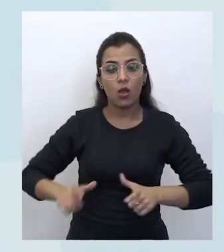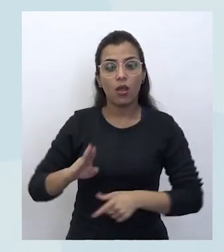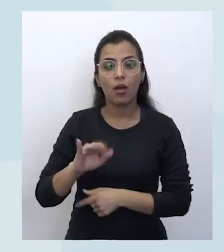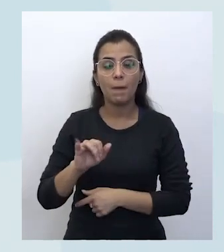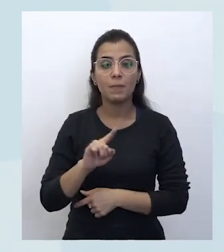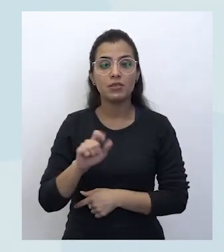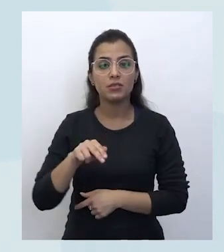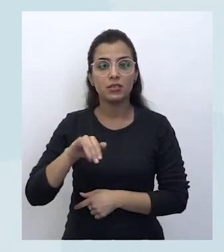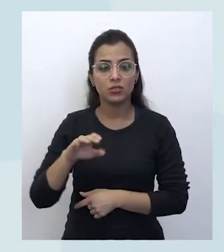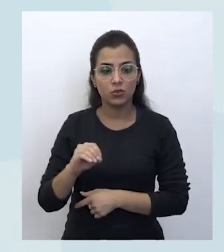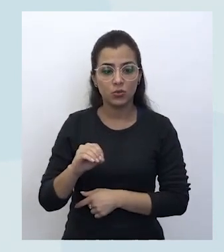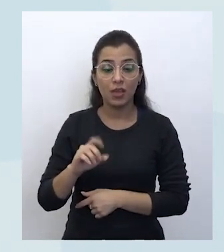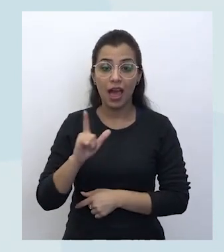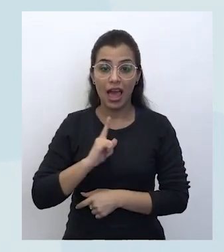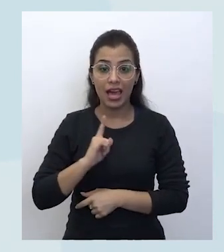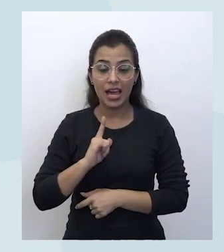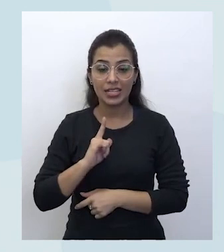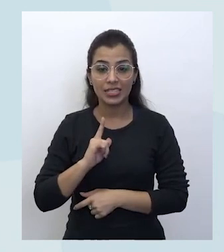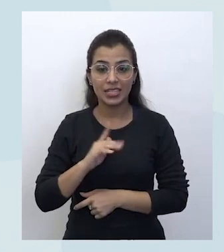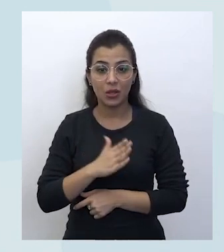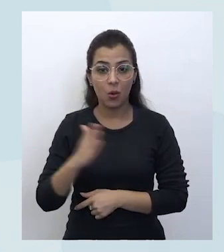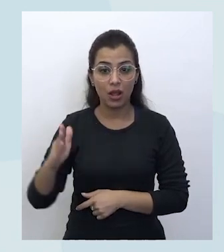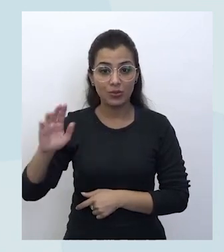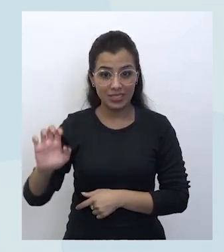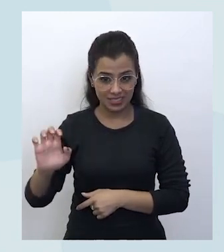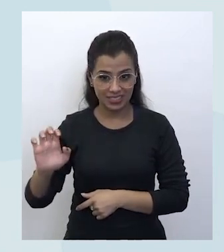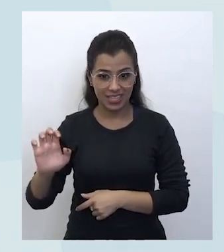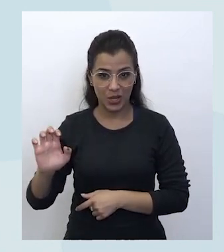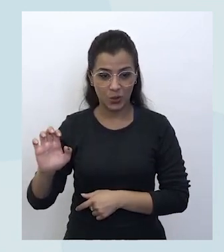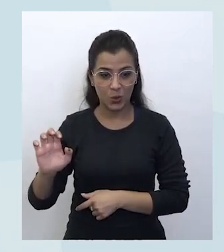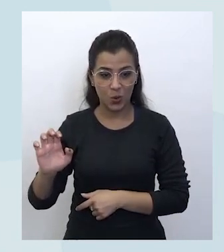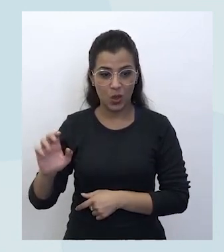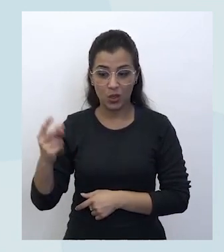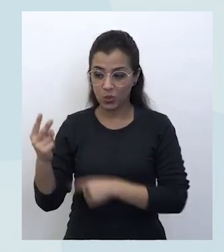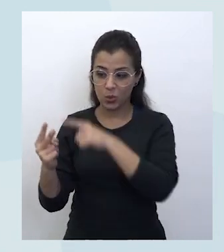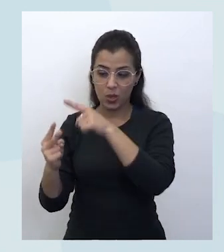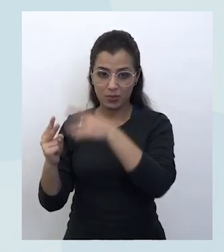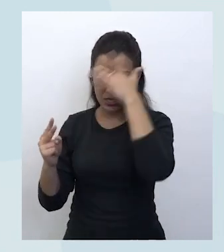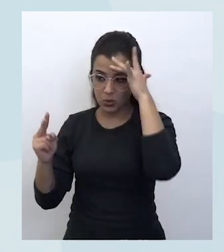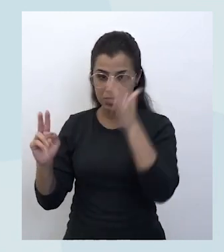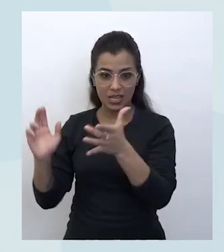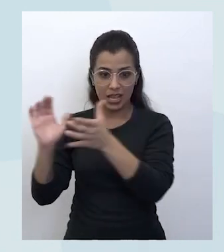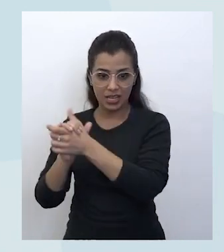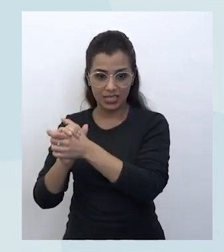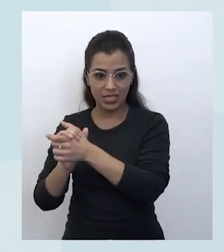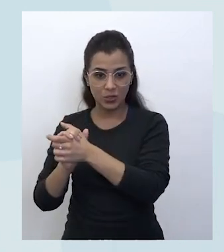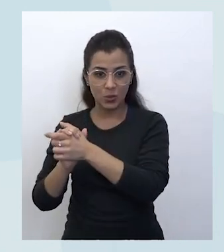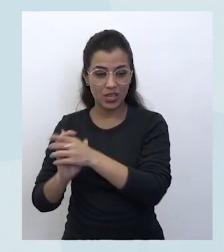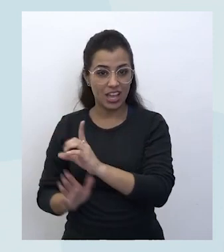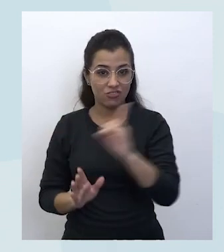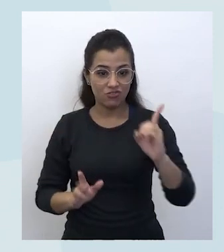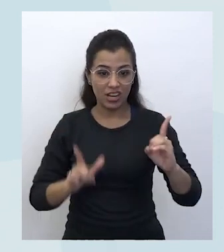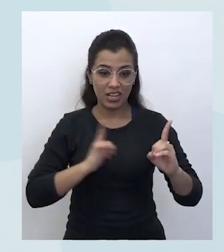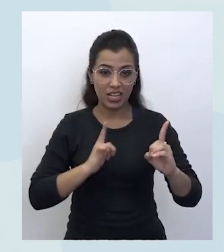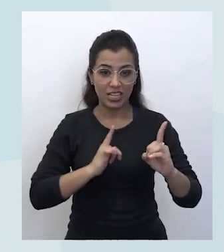de casamento, né? À esquerda, duas pessoas se casando, dois jovens se casando. À direita, uma conversa entre os membros da